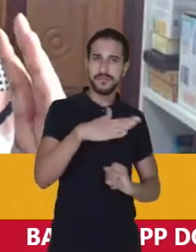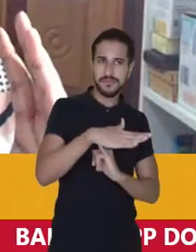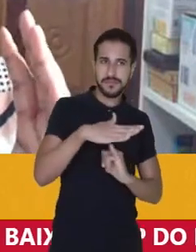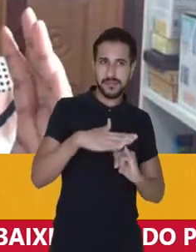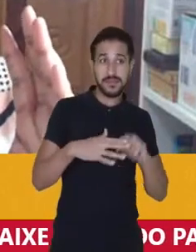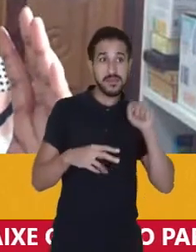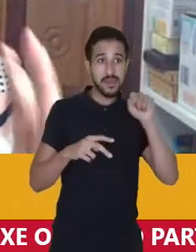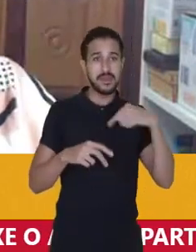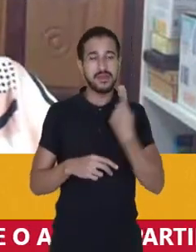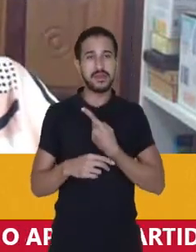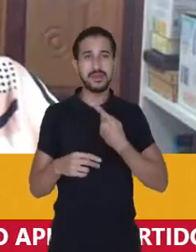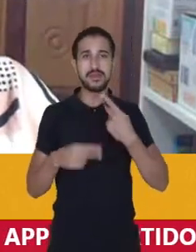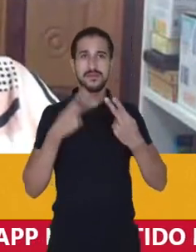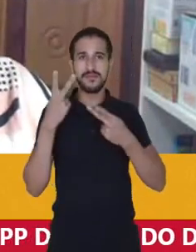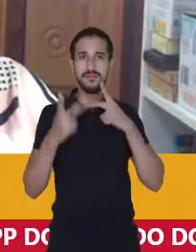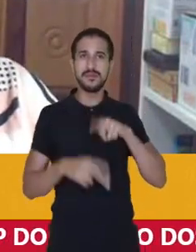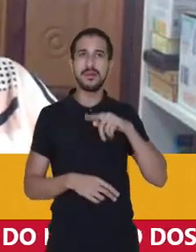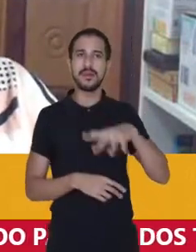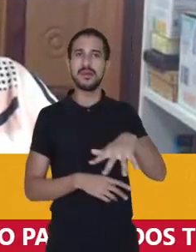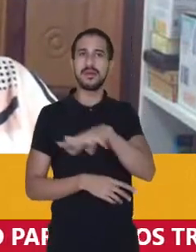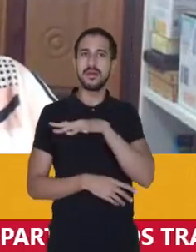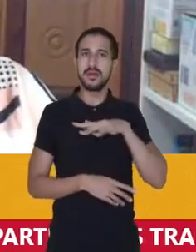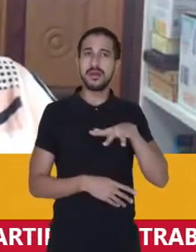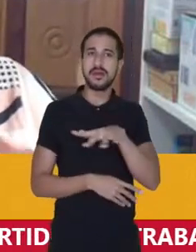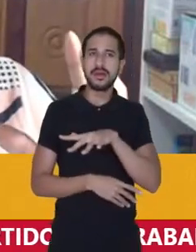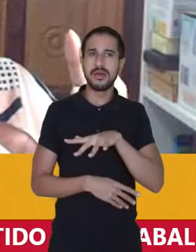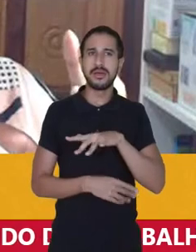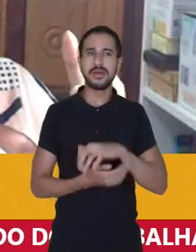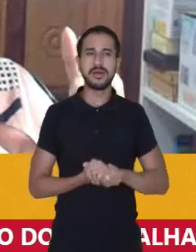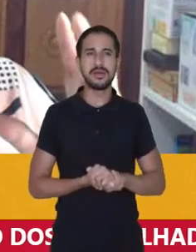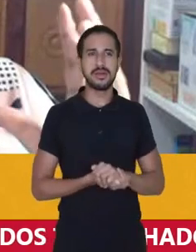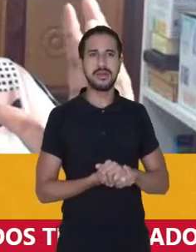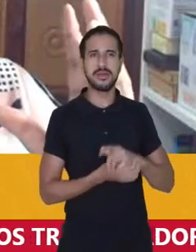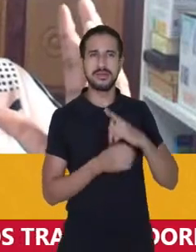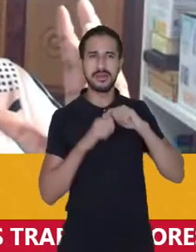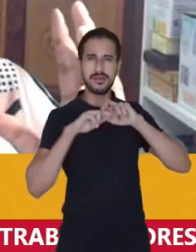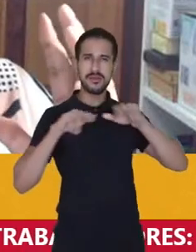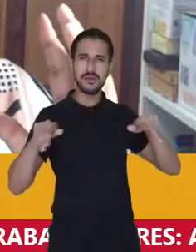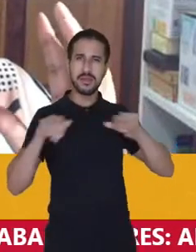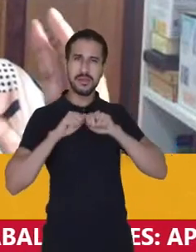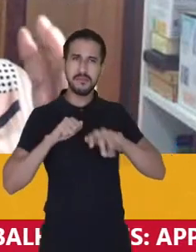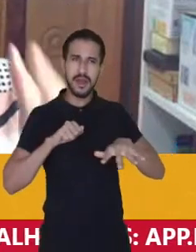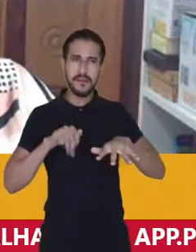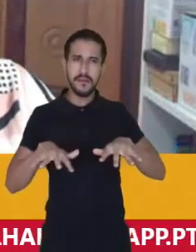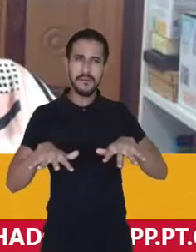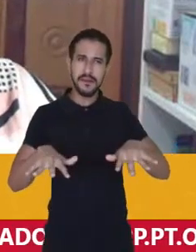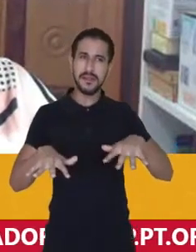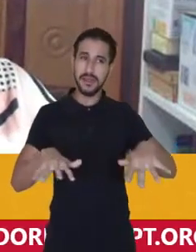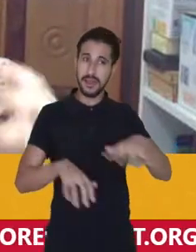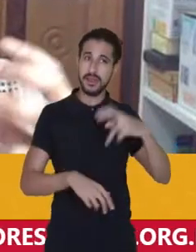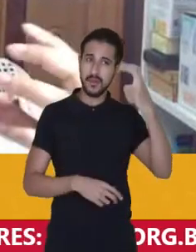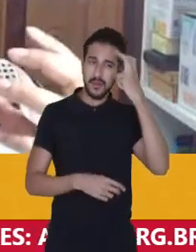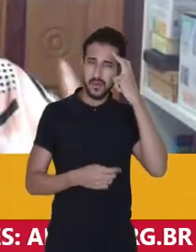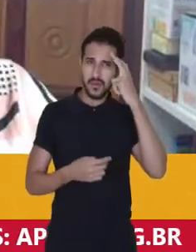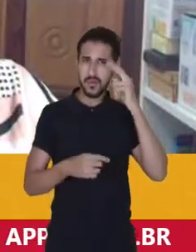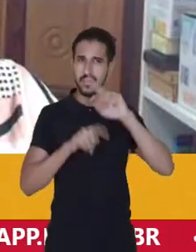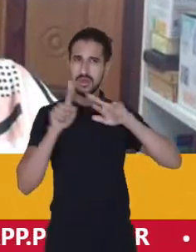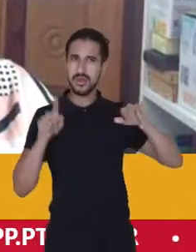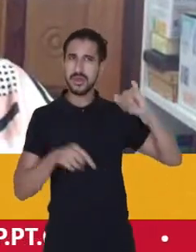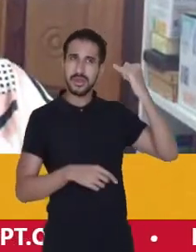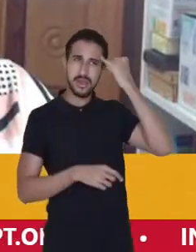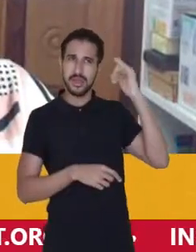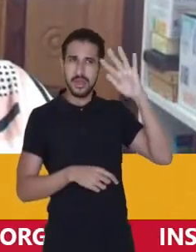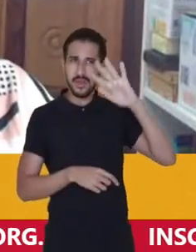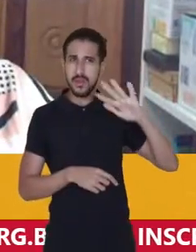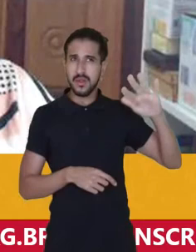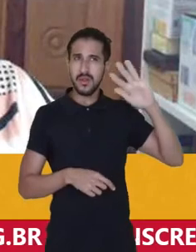que nós estamos falando que é ambiental, né? Ele tem suas ramificações no campo da cultura, no campo das ideologias, né?